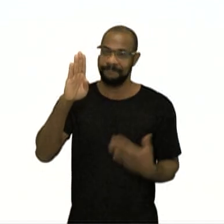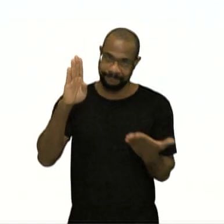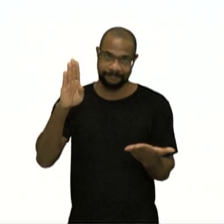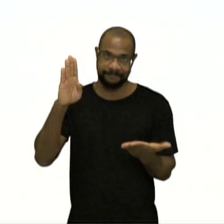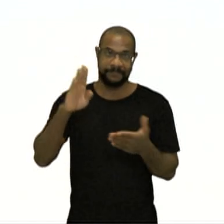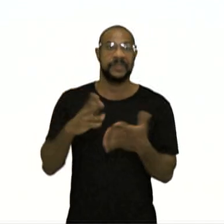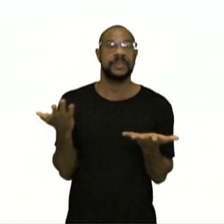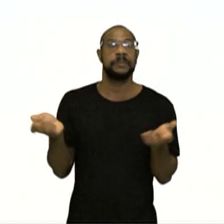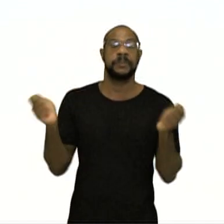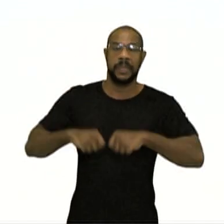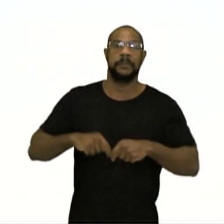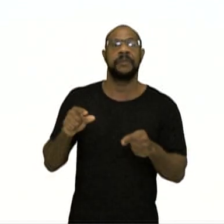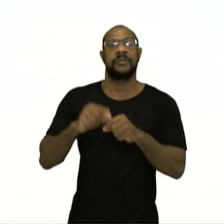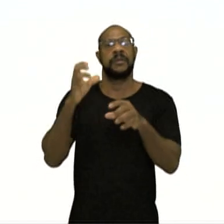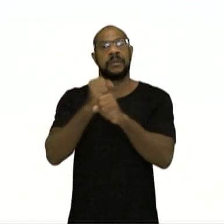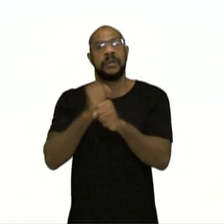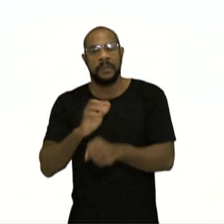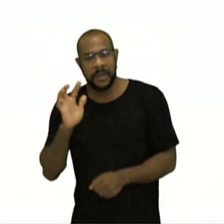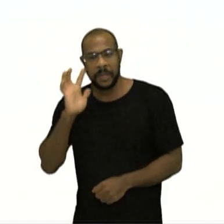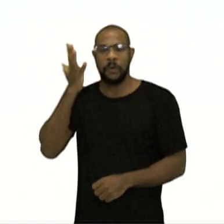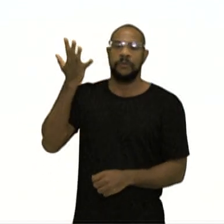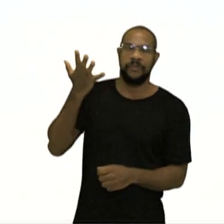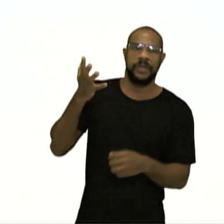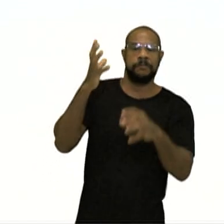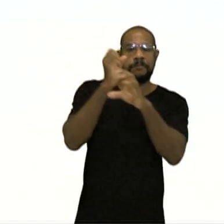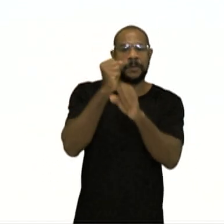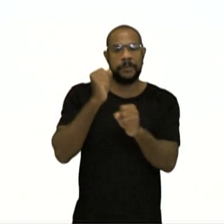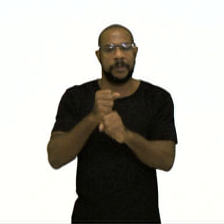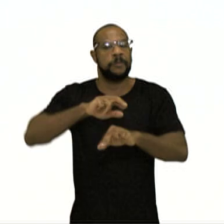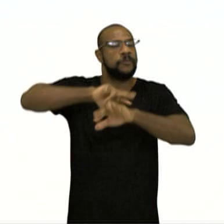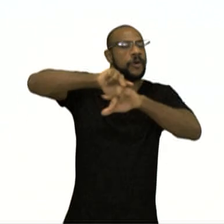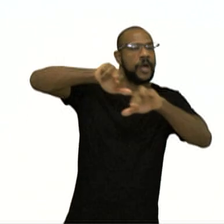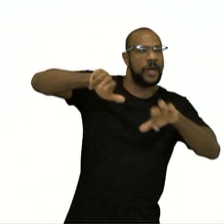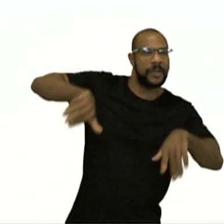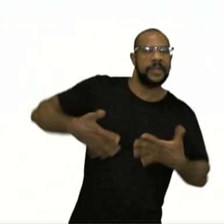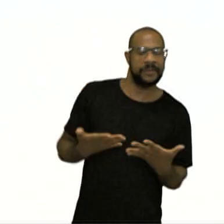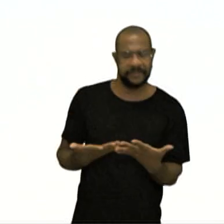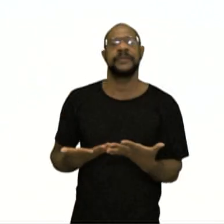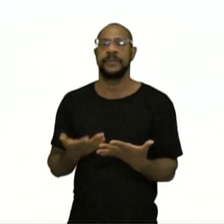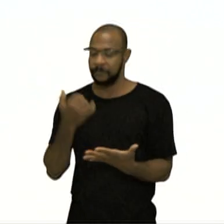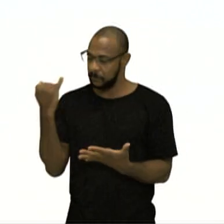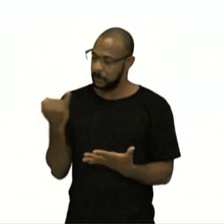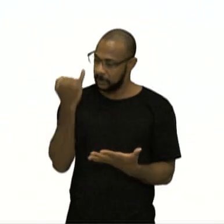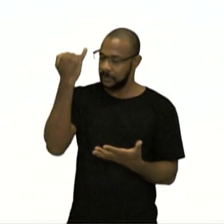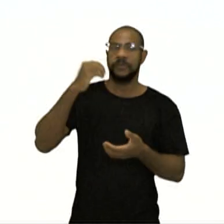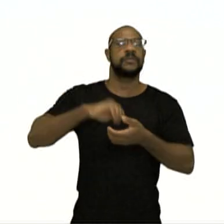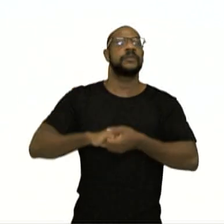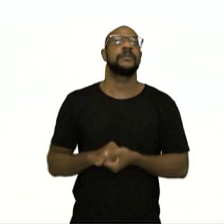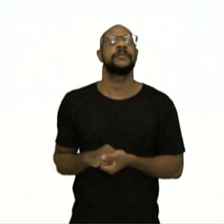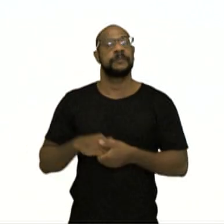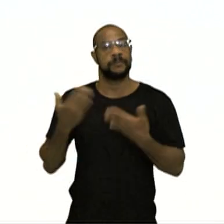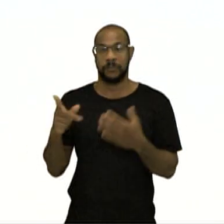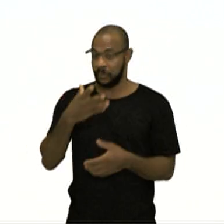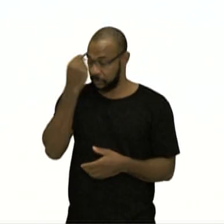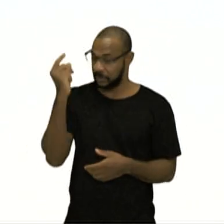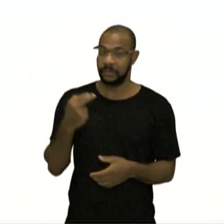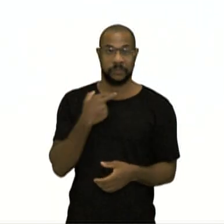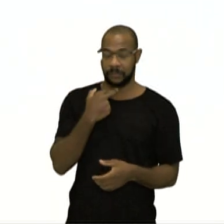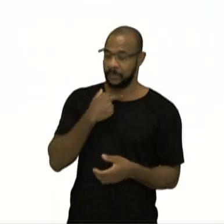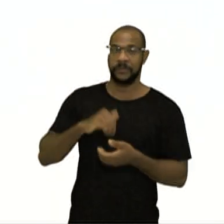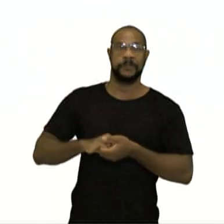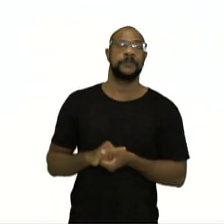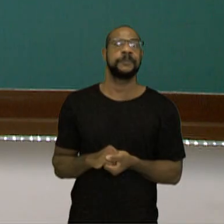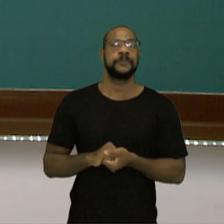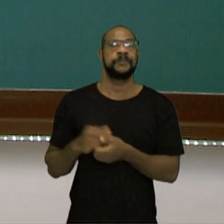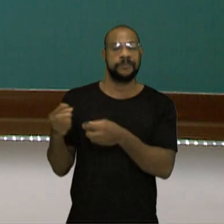várias portas. A gente vai resolver vários problemas dos mais variados, das mais variadas áreas. Não esqueçam disso.